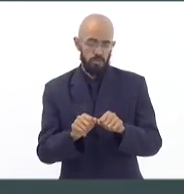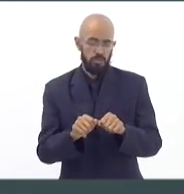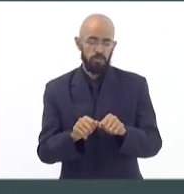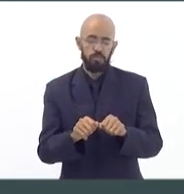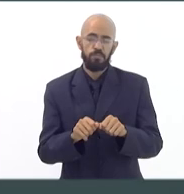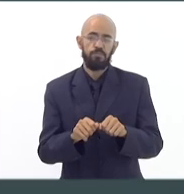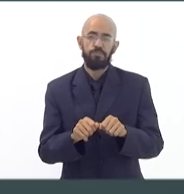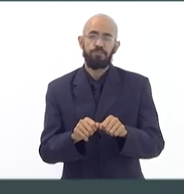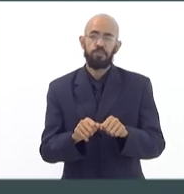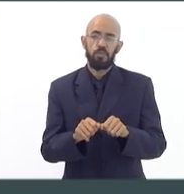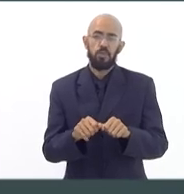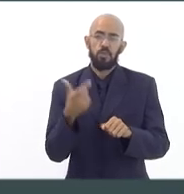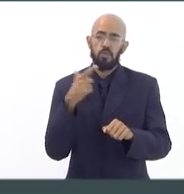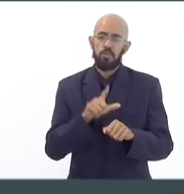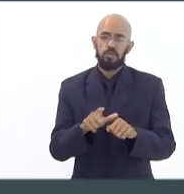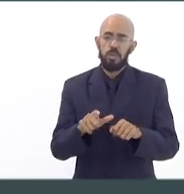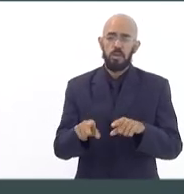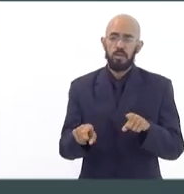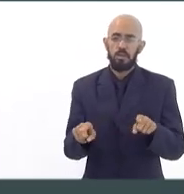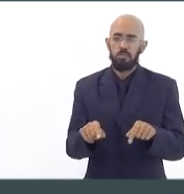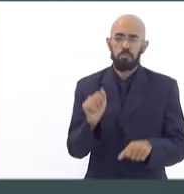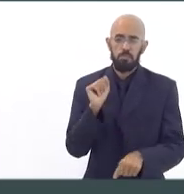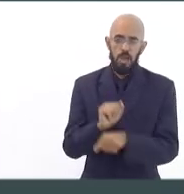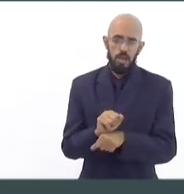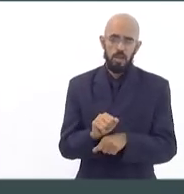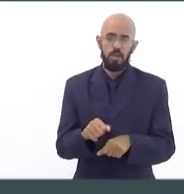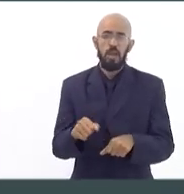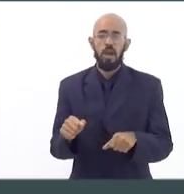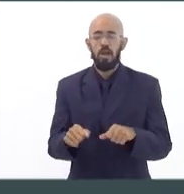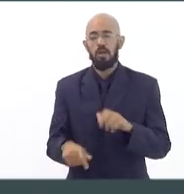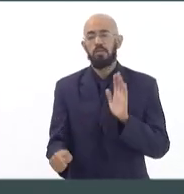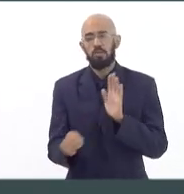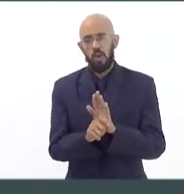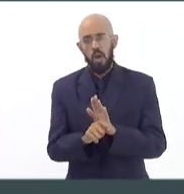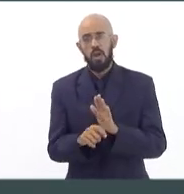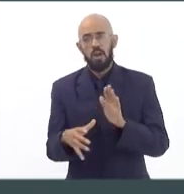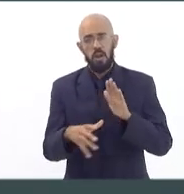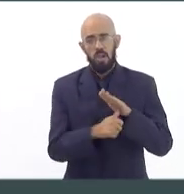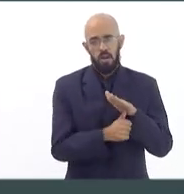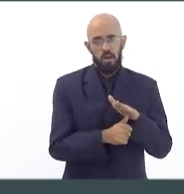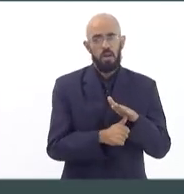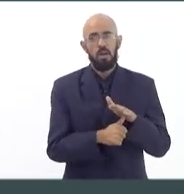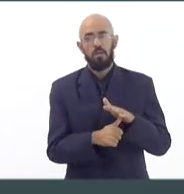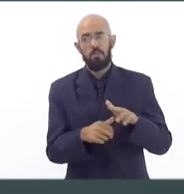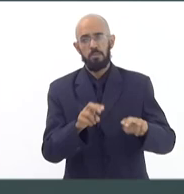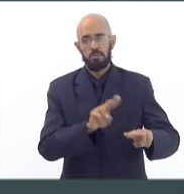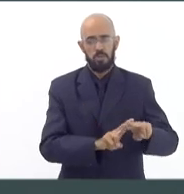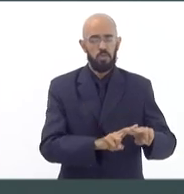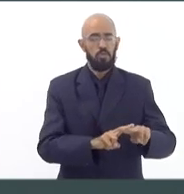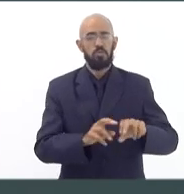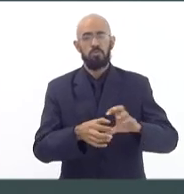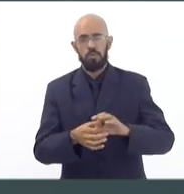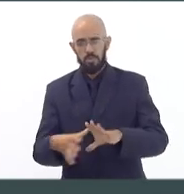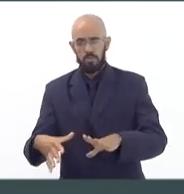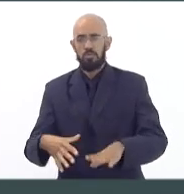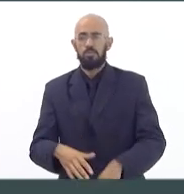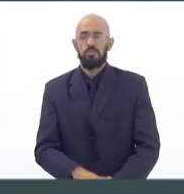os quais não consegue se livrar do ciclo vicioso droga furto prisão e liberdade